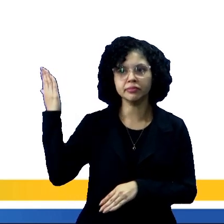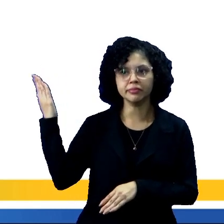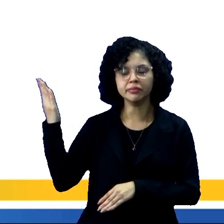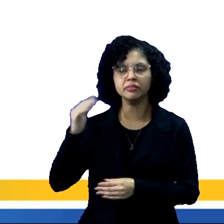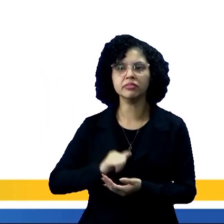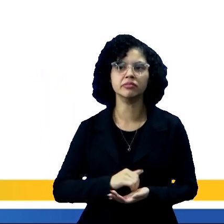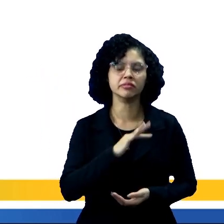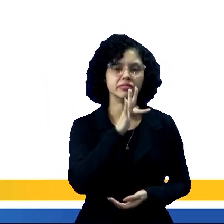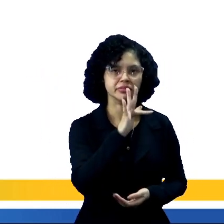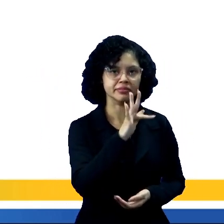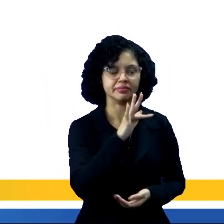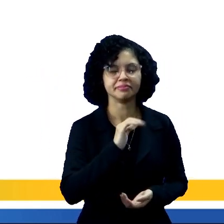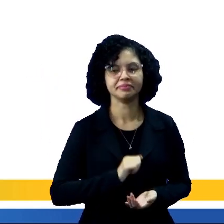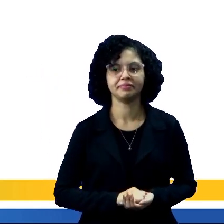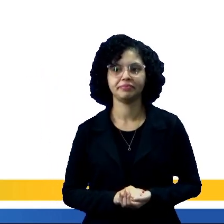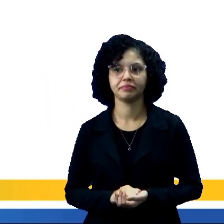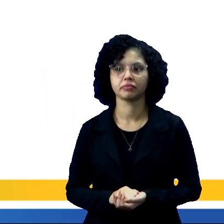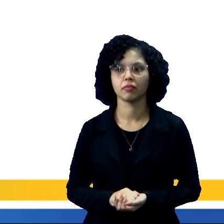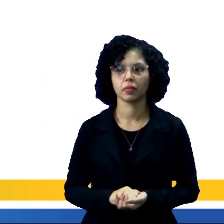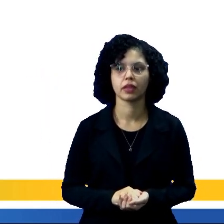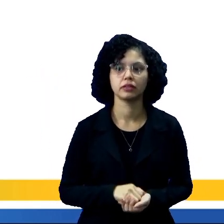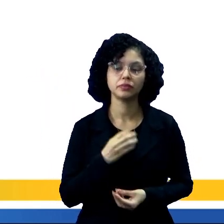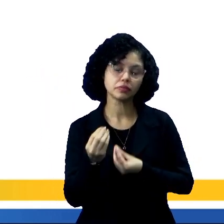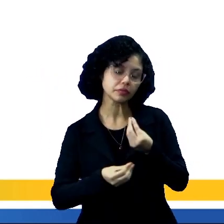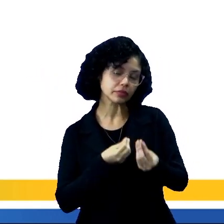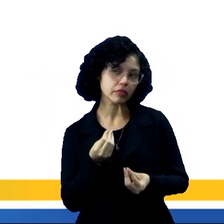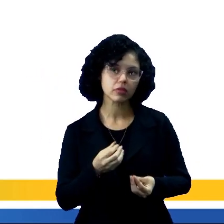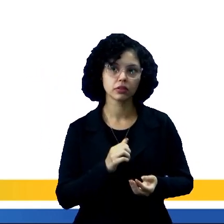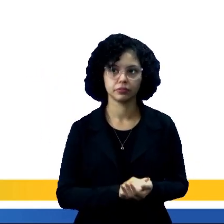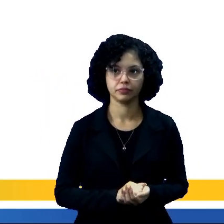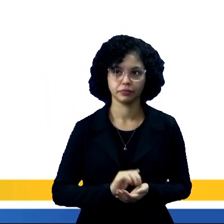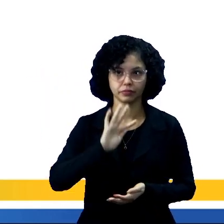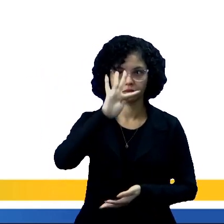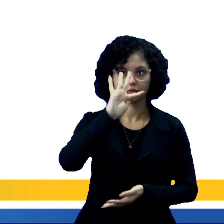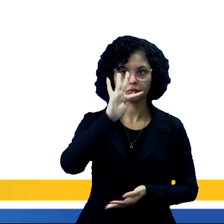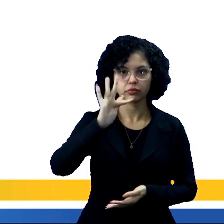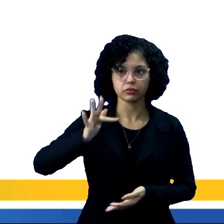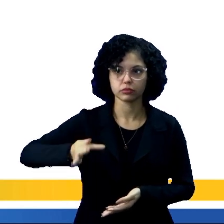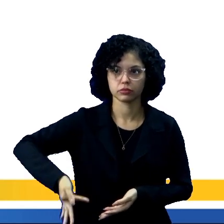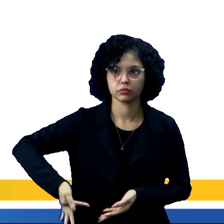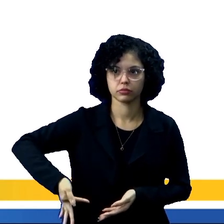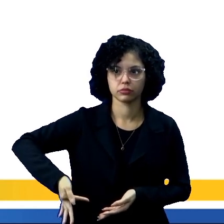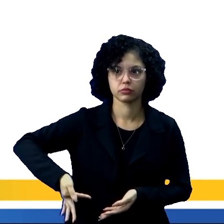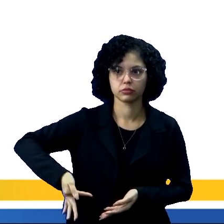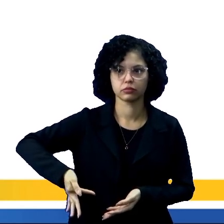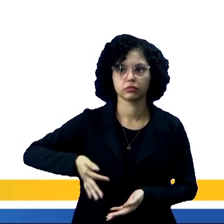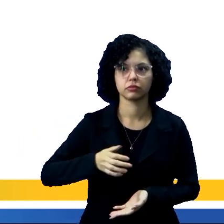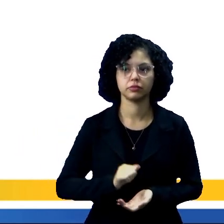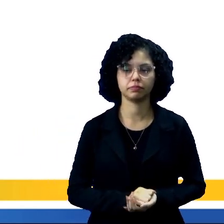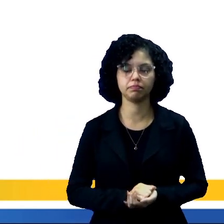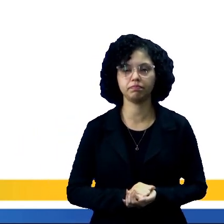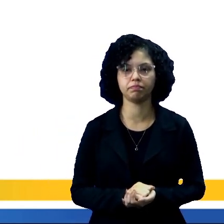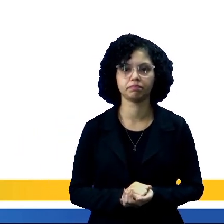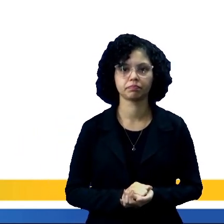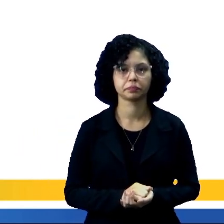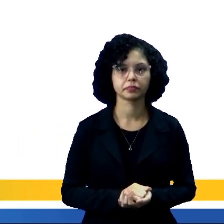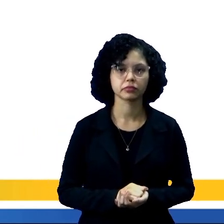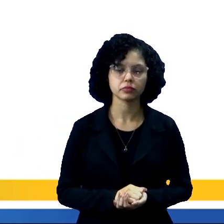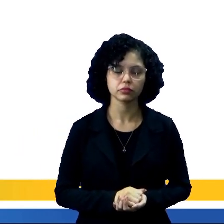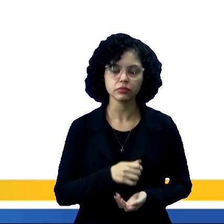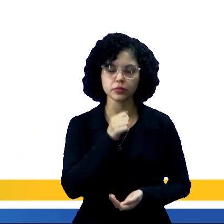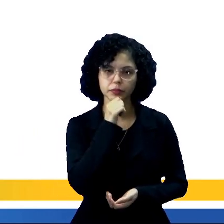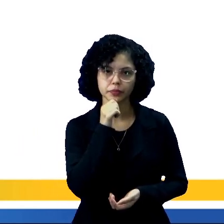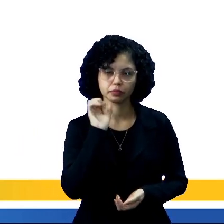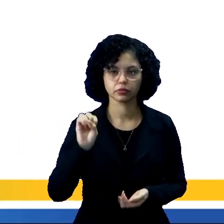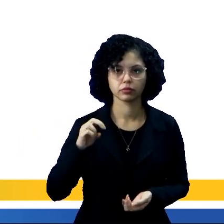F. Nós fizemos uma rotação, como se a gente colocasse ele, tá, de cabeça para cima e botasse ele no inverso, de ponta cabeça.